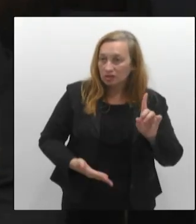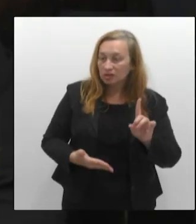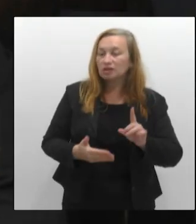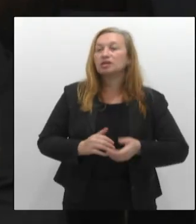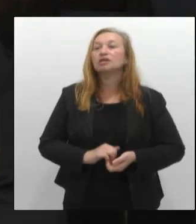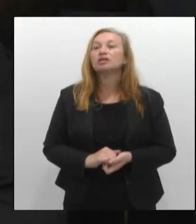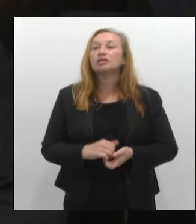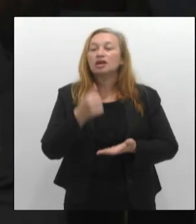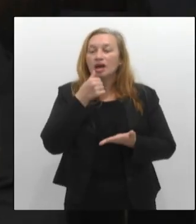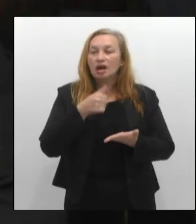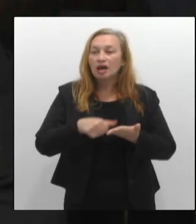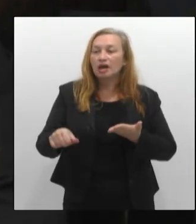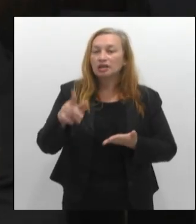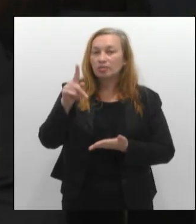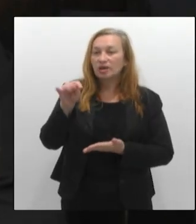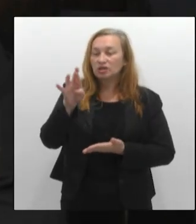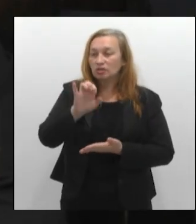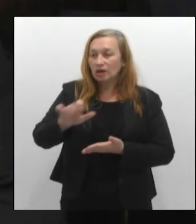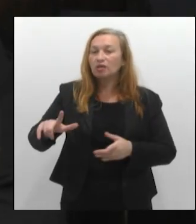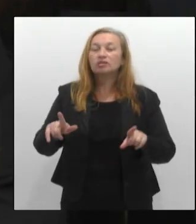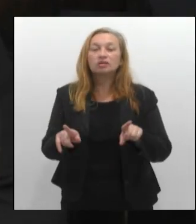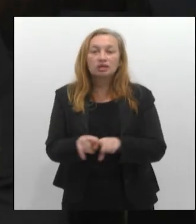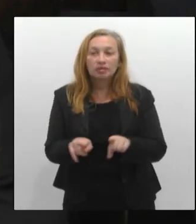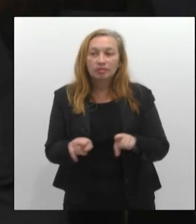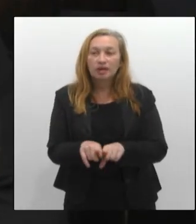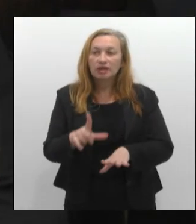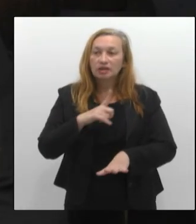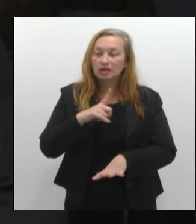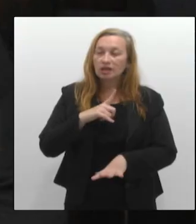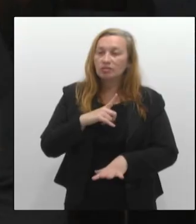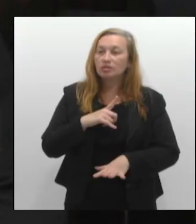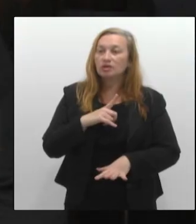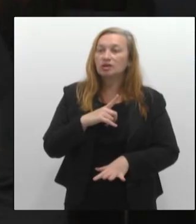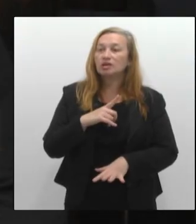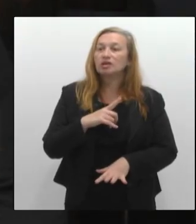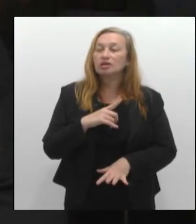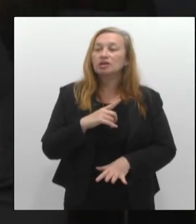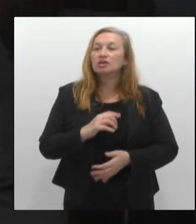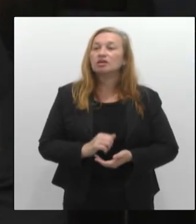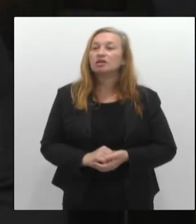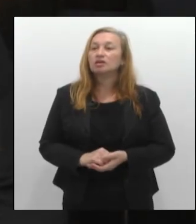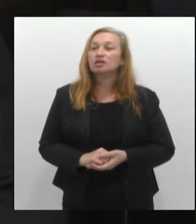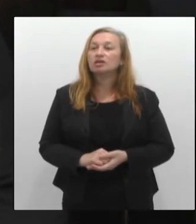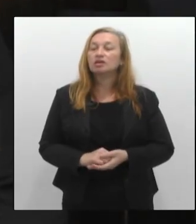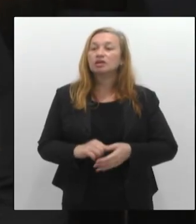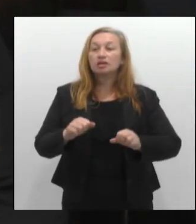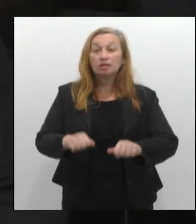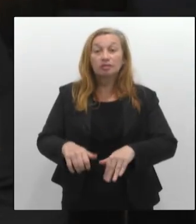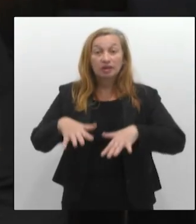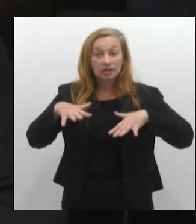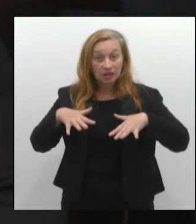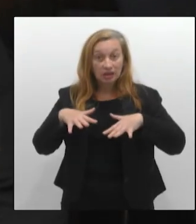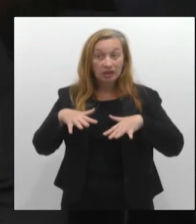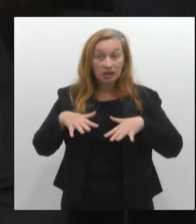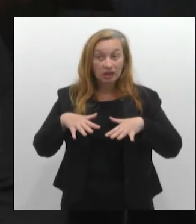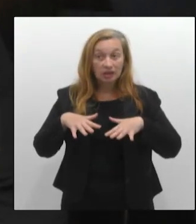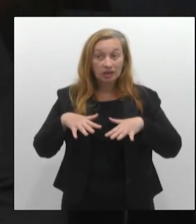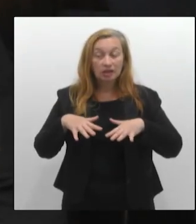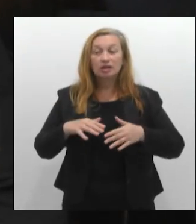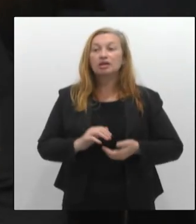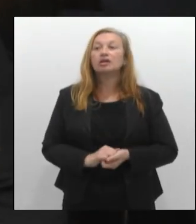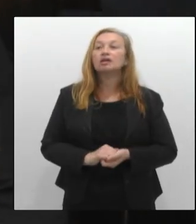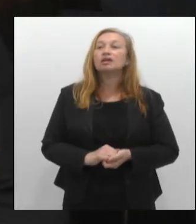carta pastoral, temos também, liturgicamente falando, a indulgência plenária que foi concedida pela